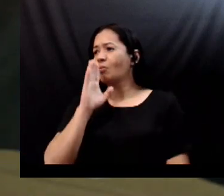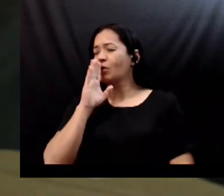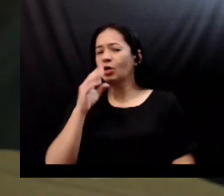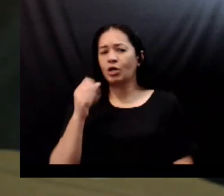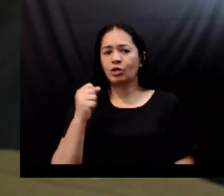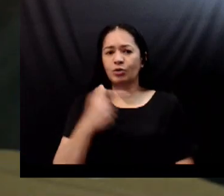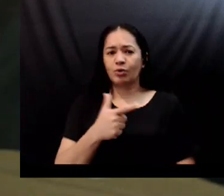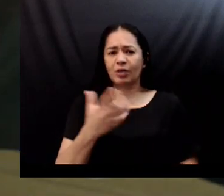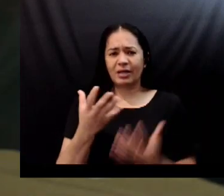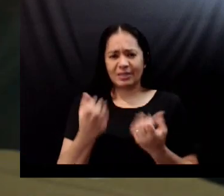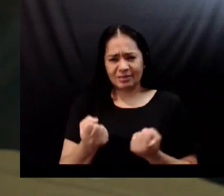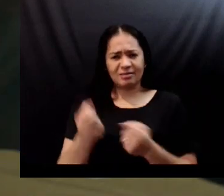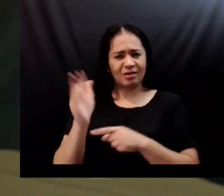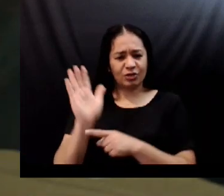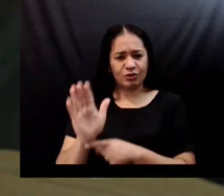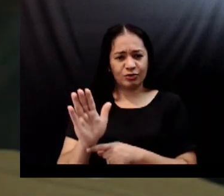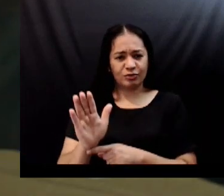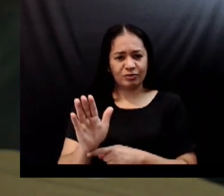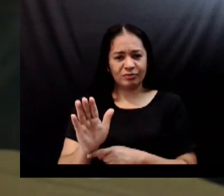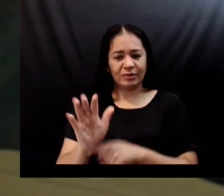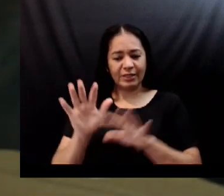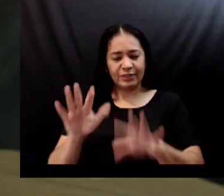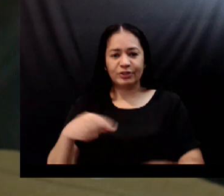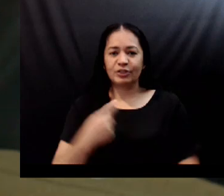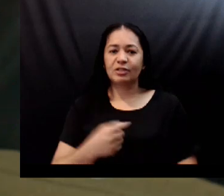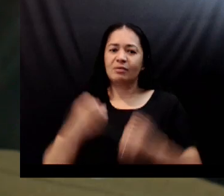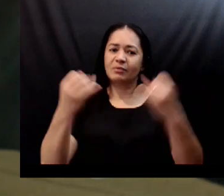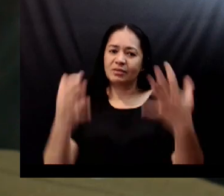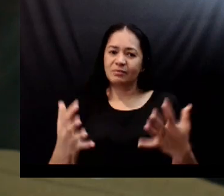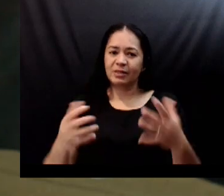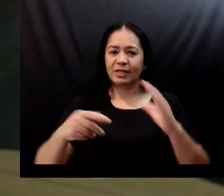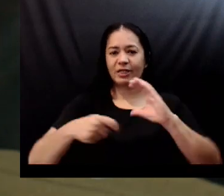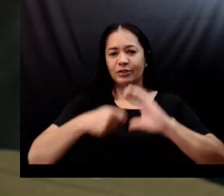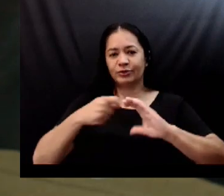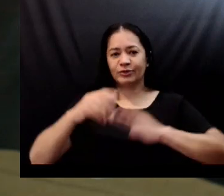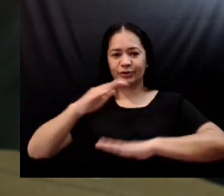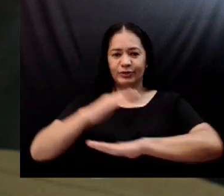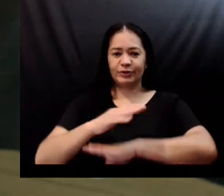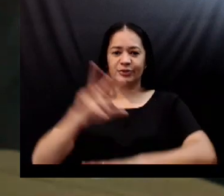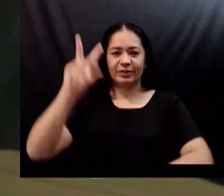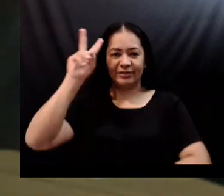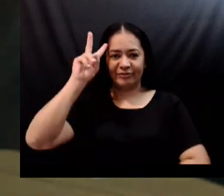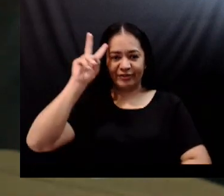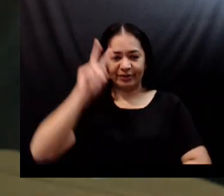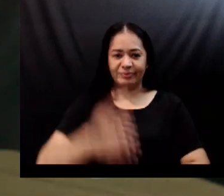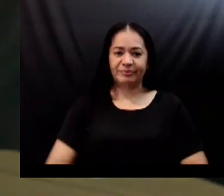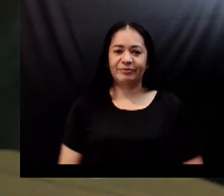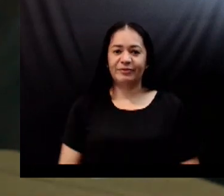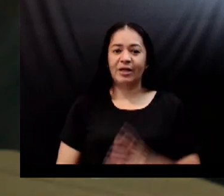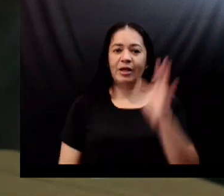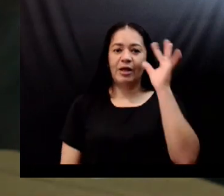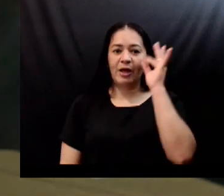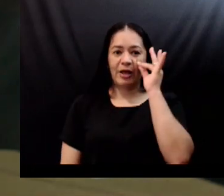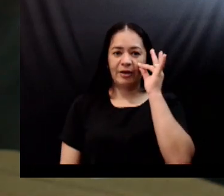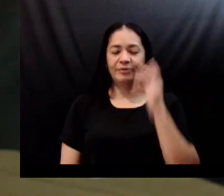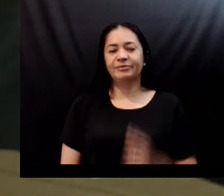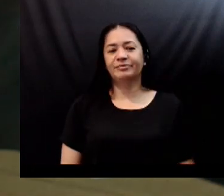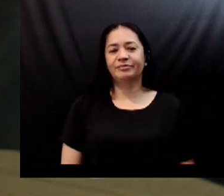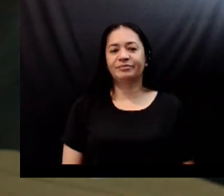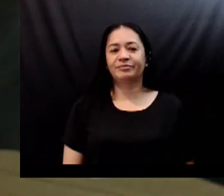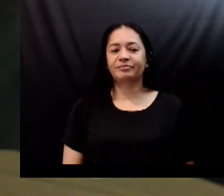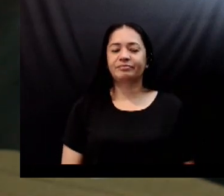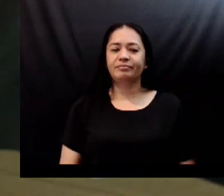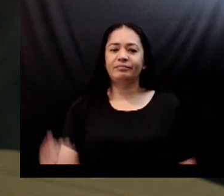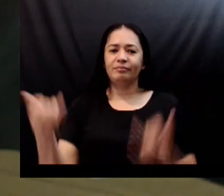É sobre isso que nós vamos falar no Estúdio Câmara de segunda-feira ao vivo, né? Trazendo para você